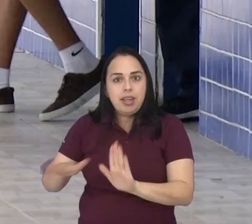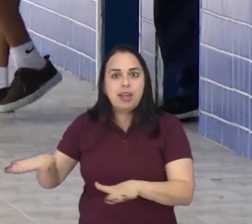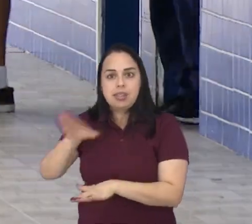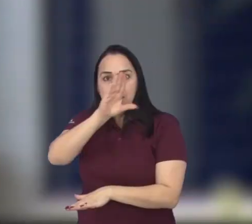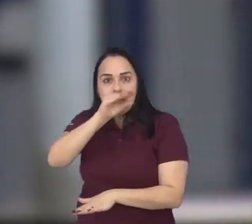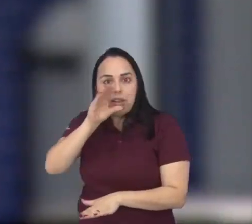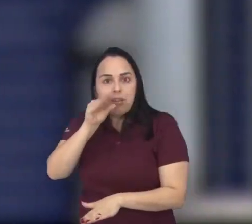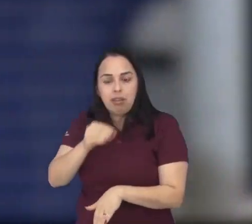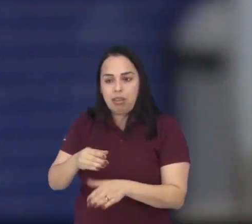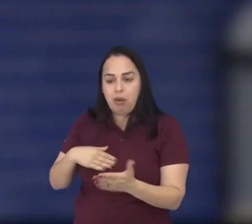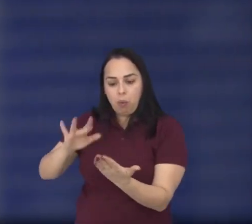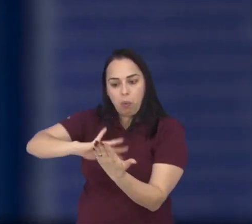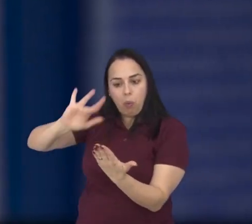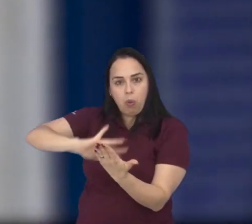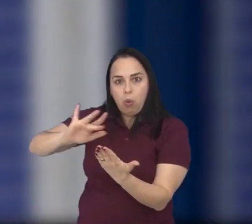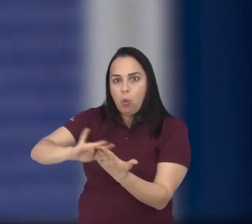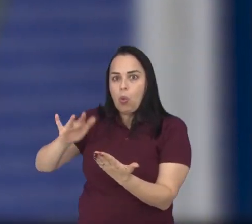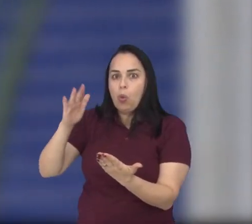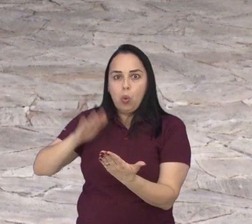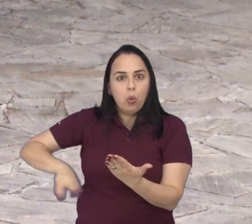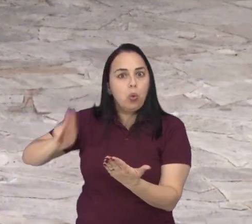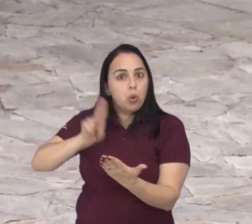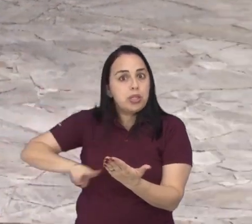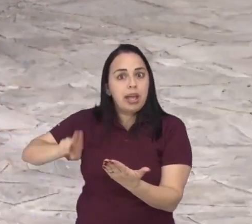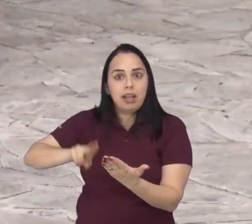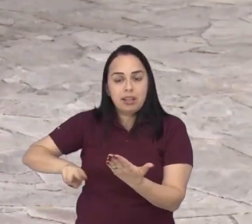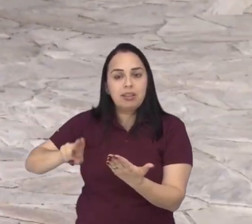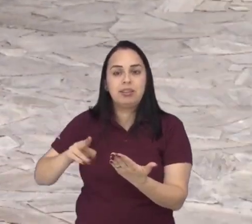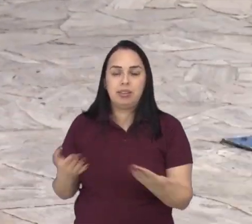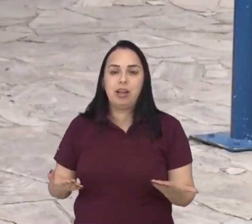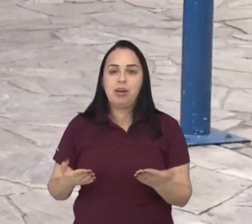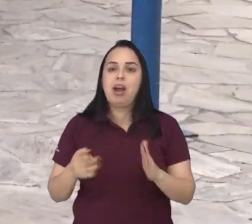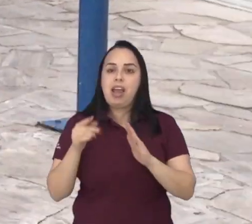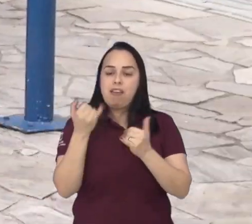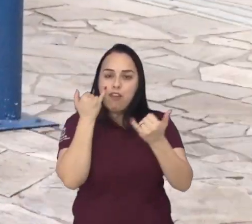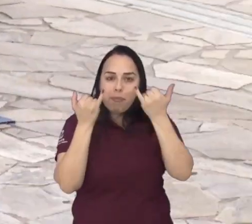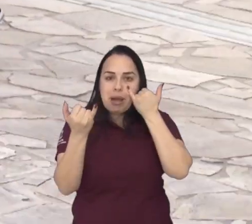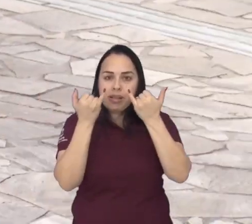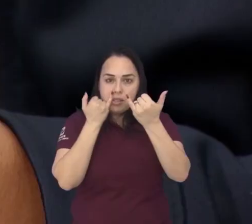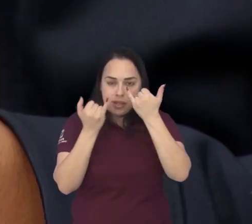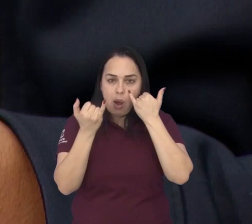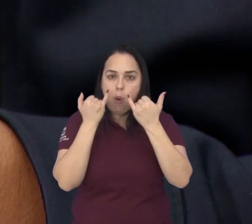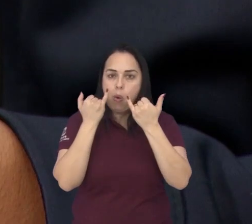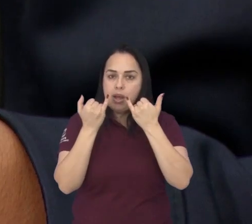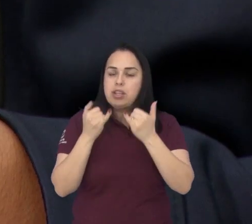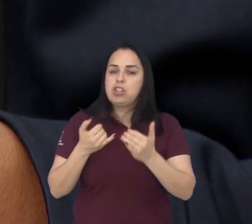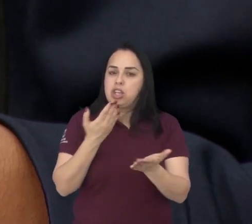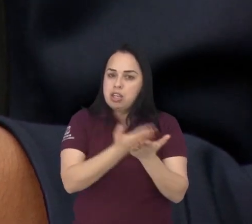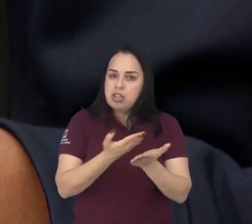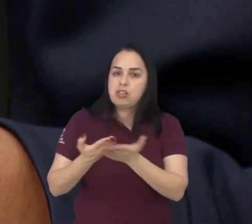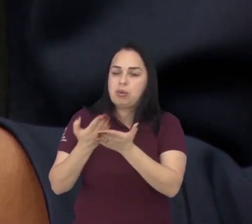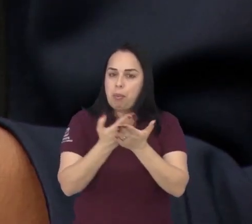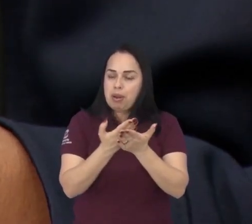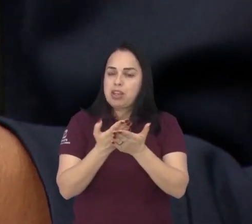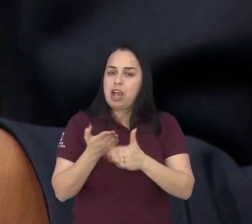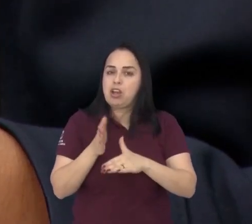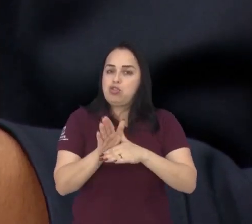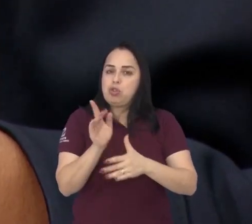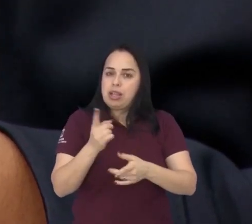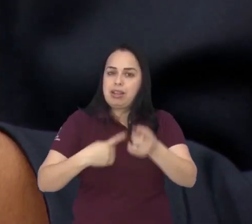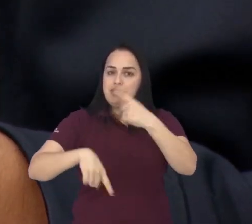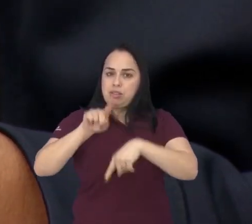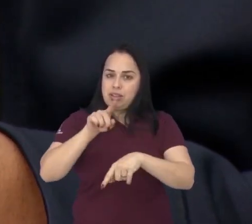se conectando cada vez mais cedo. Segundo dados desse ano da CETIC, Centro Regional de Estudos para